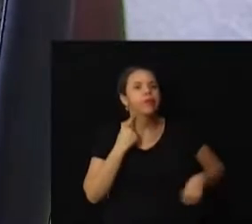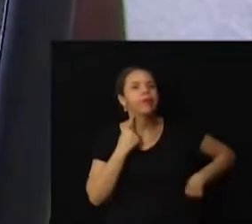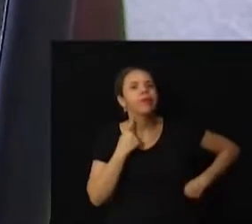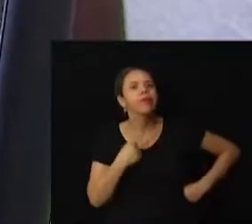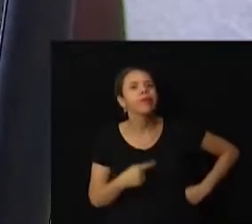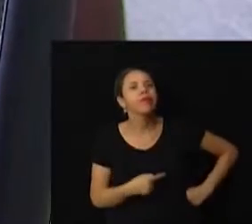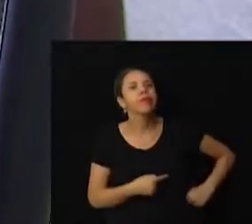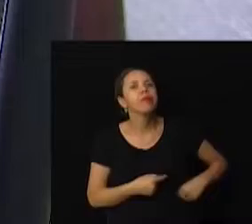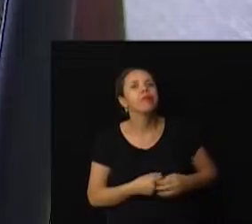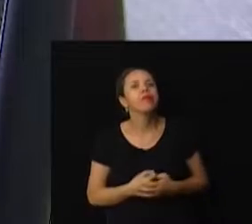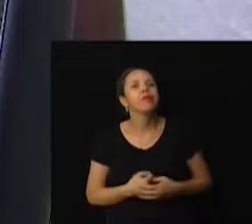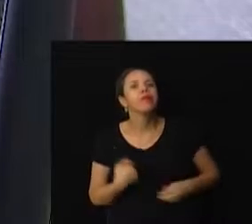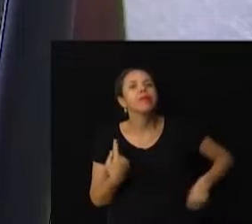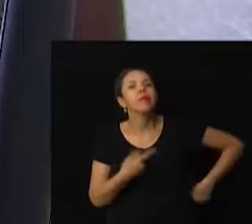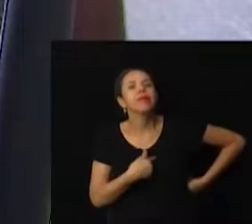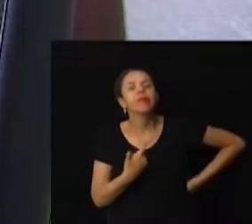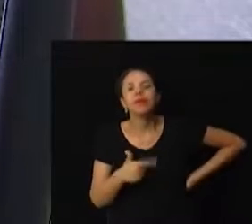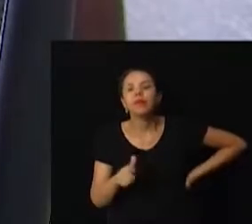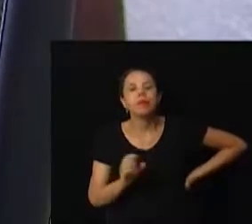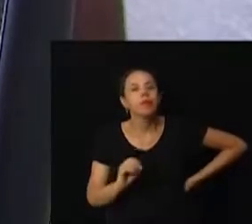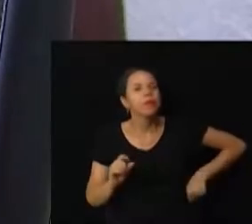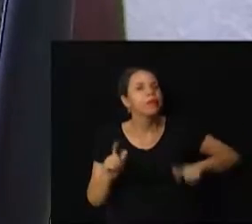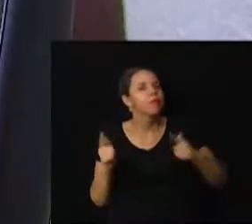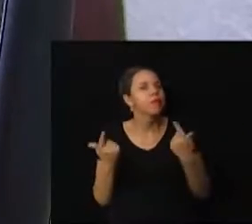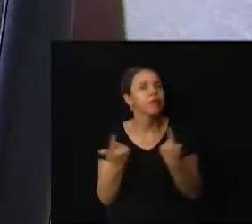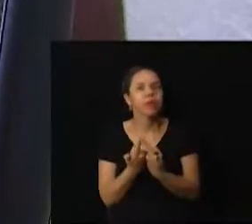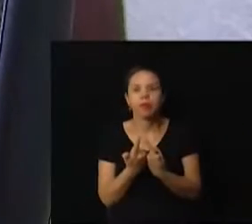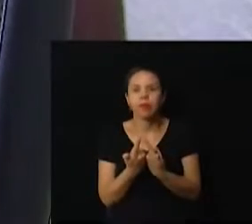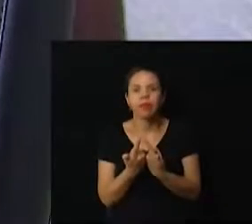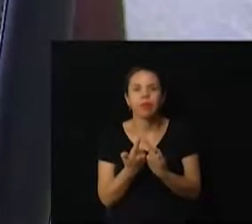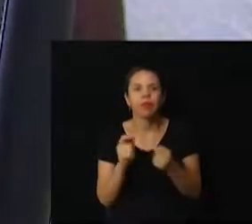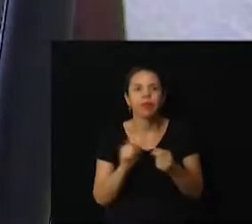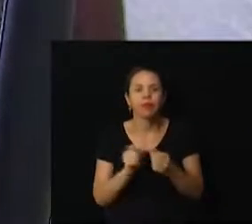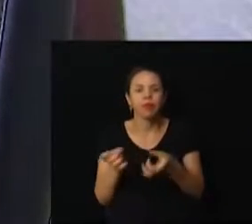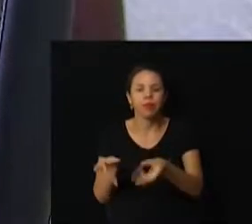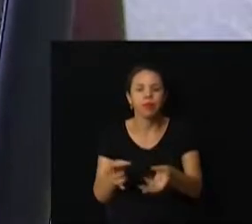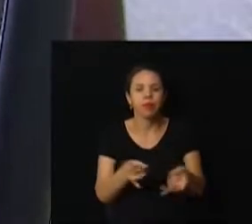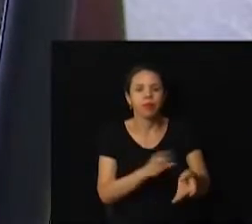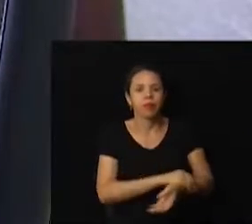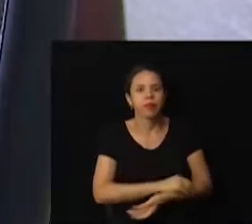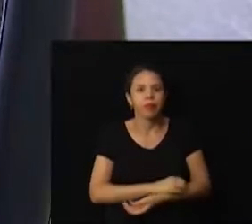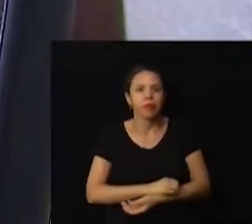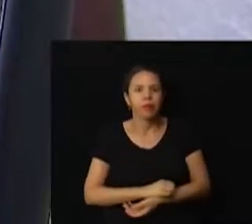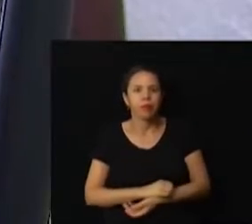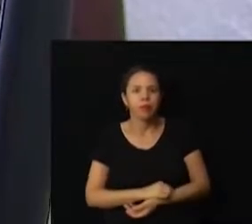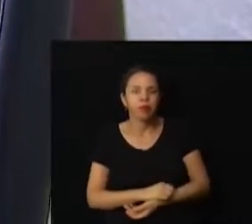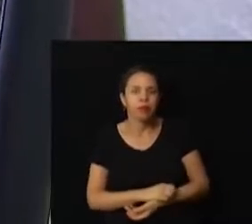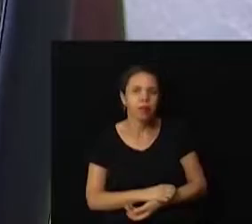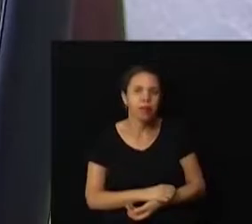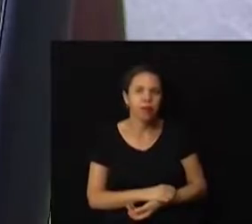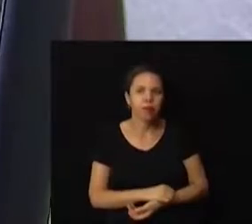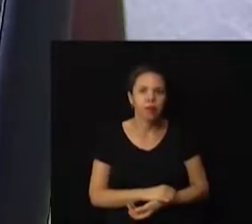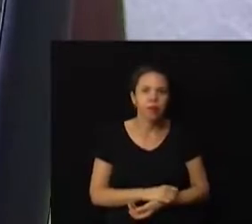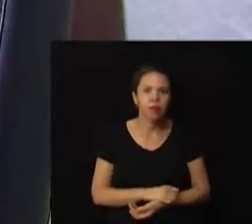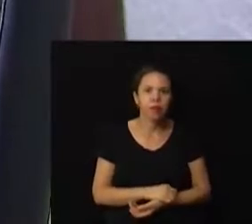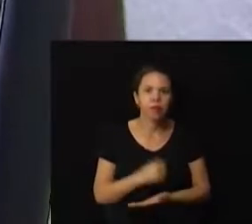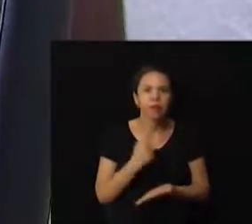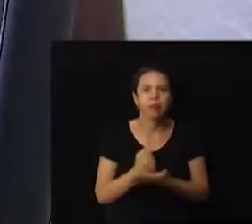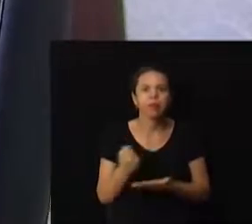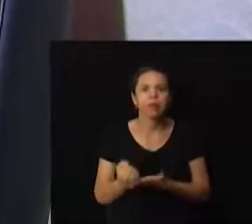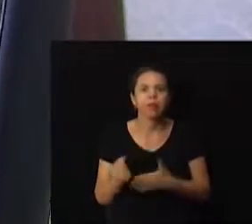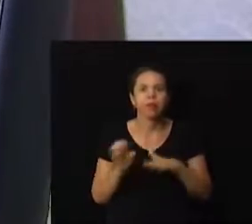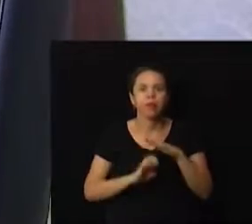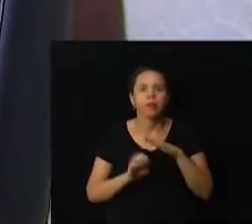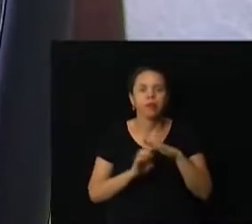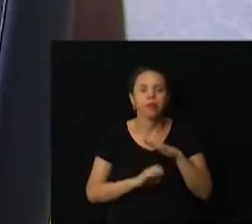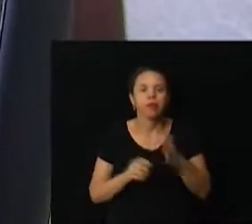lixo, e a gente não tem uma gestão de onde que é feito esse descarte, Geralmente a gente